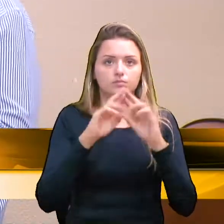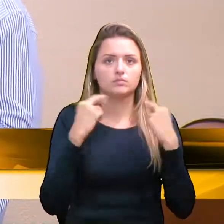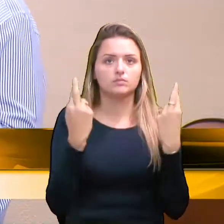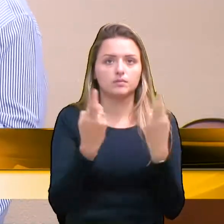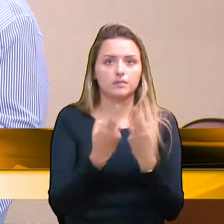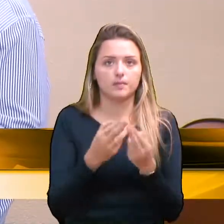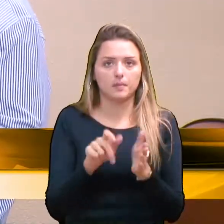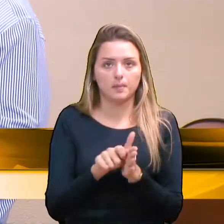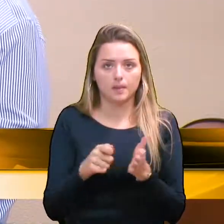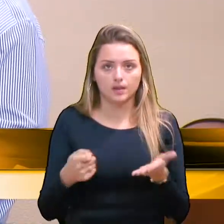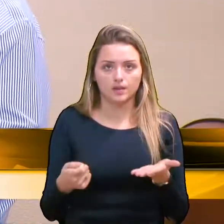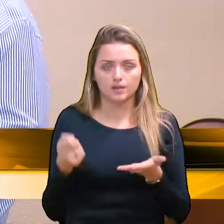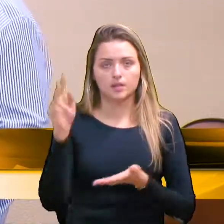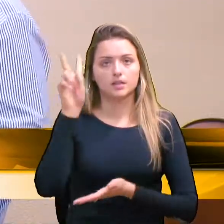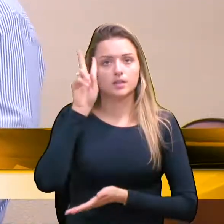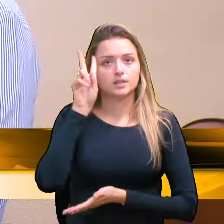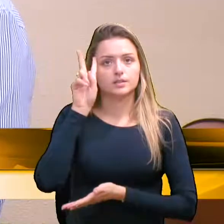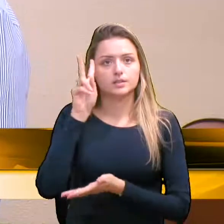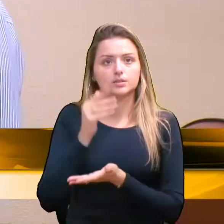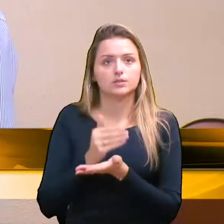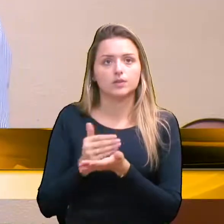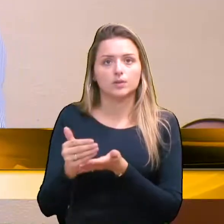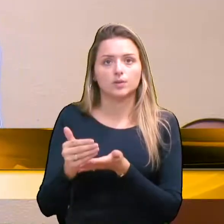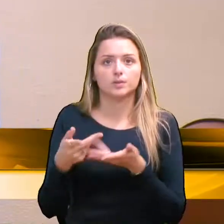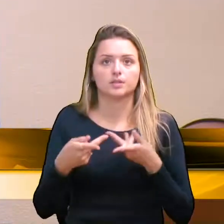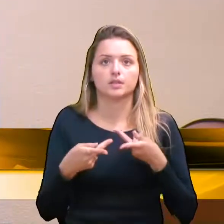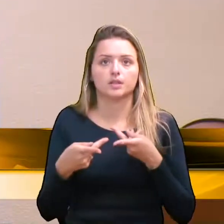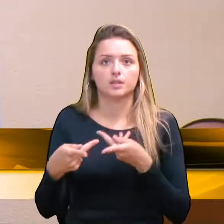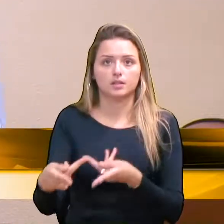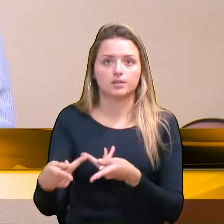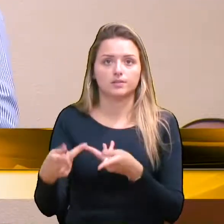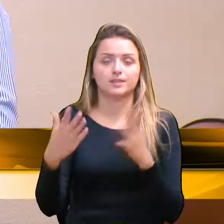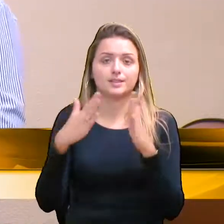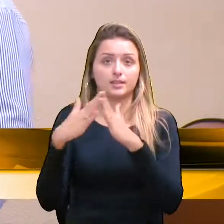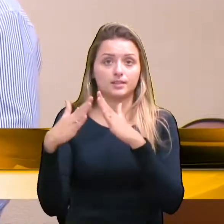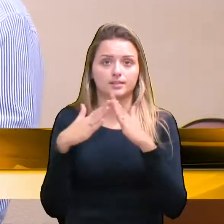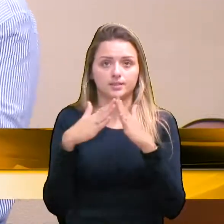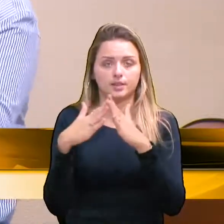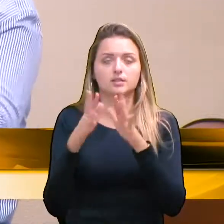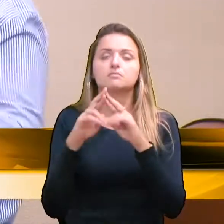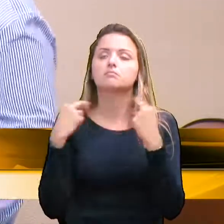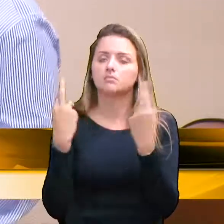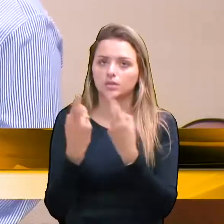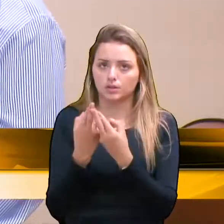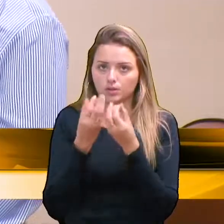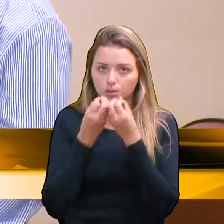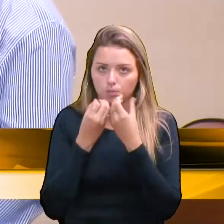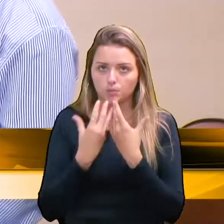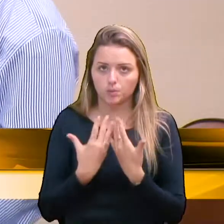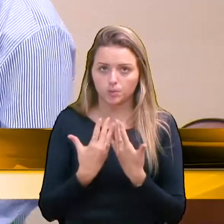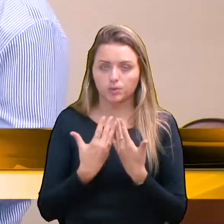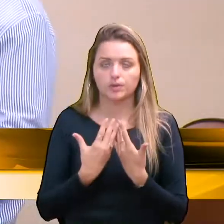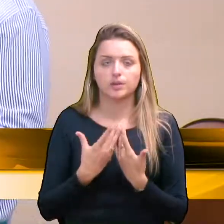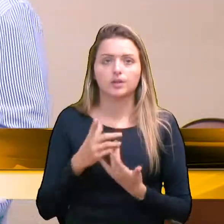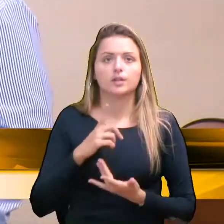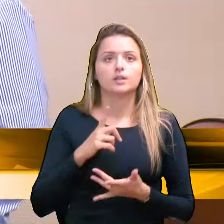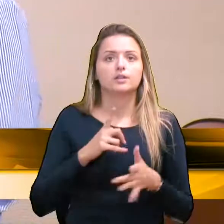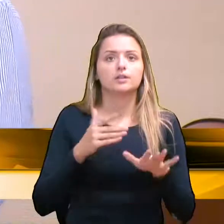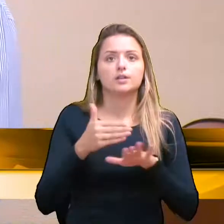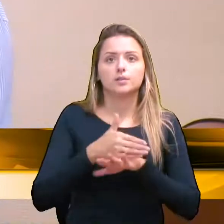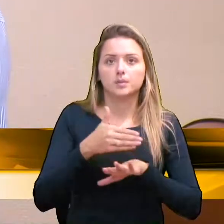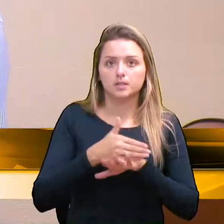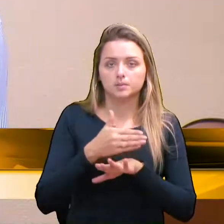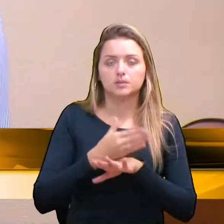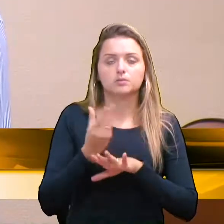Então, a partir de segunda-feira será feita a visita nas casas e a reunião foi muito boa, contou com um bom número de